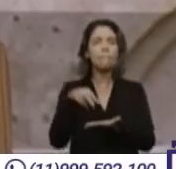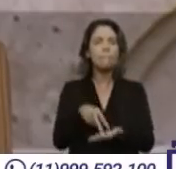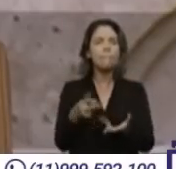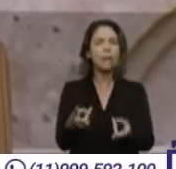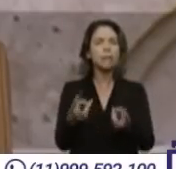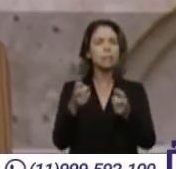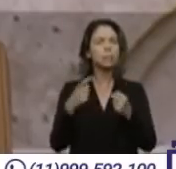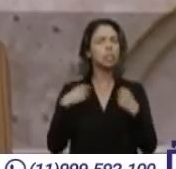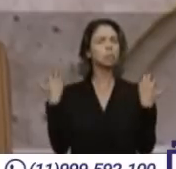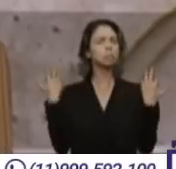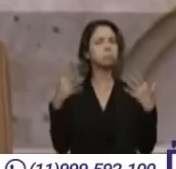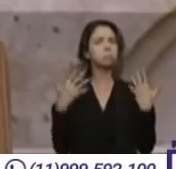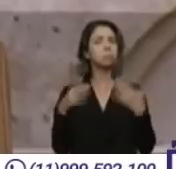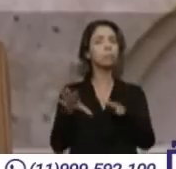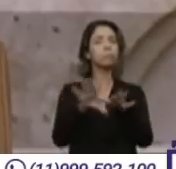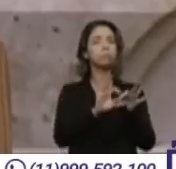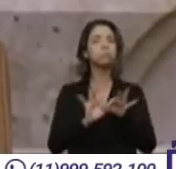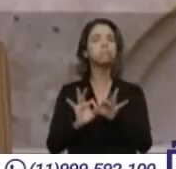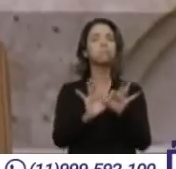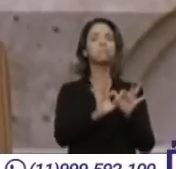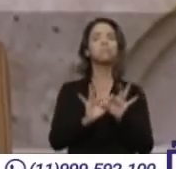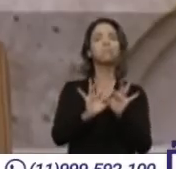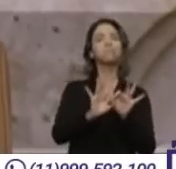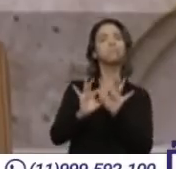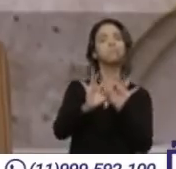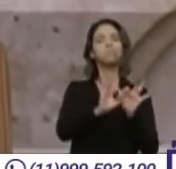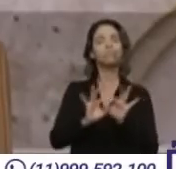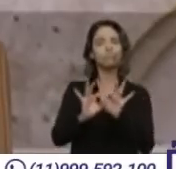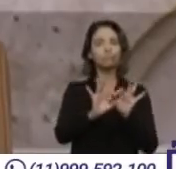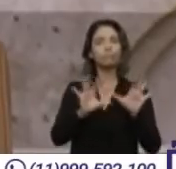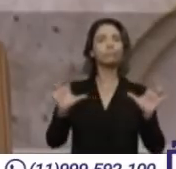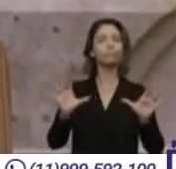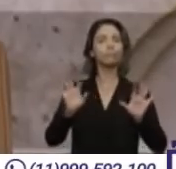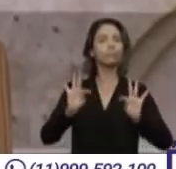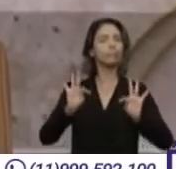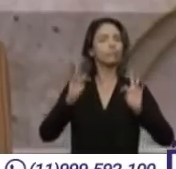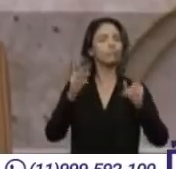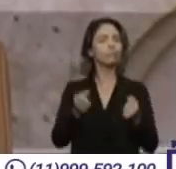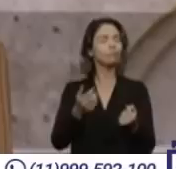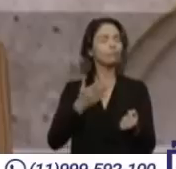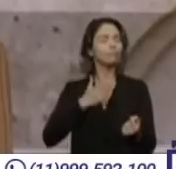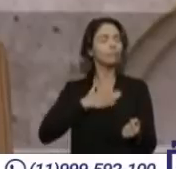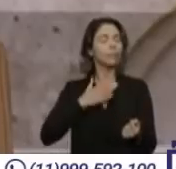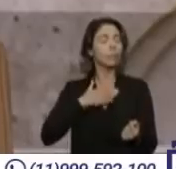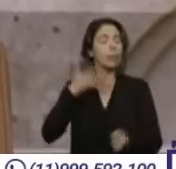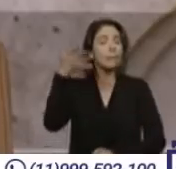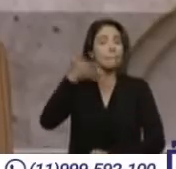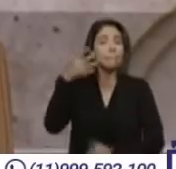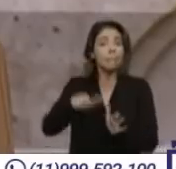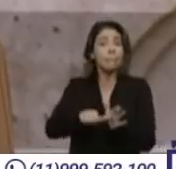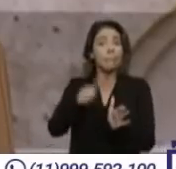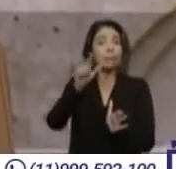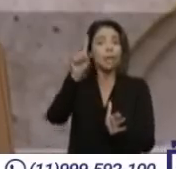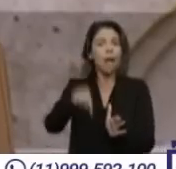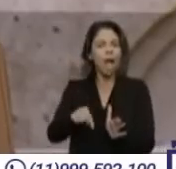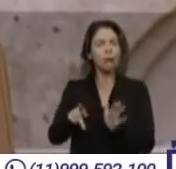celebração da democracia e do primado das liberdades, minhas primeiras palavras